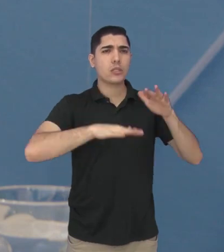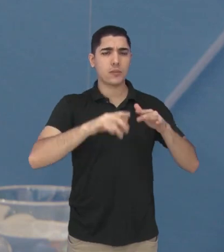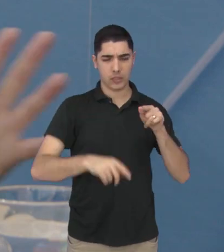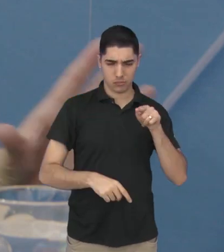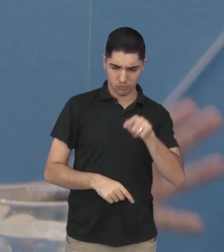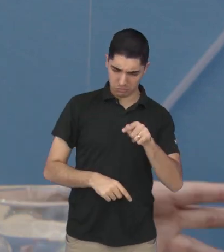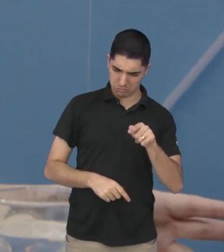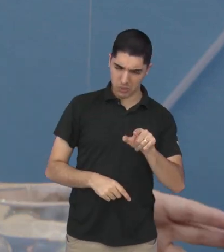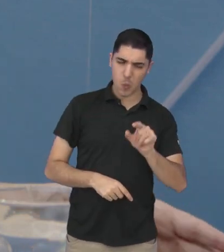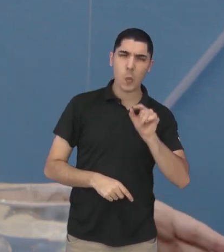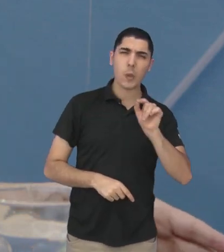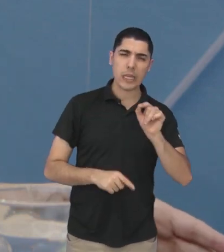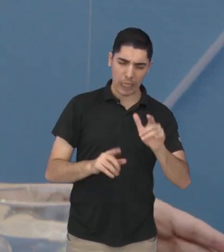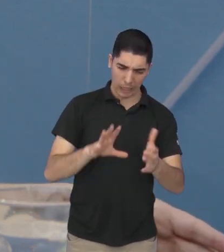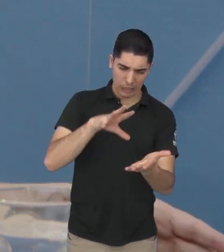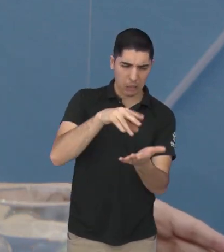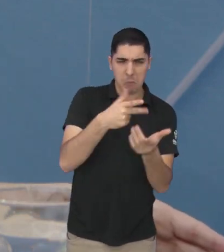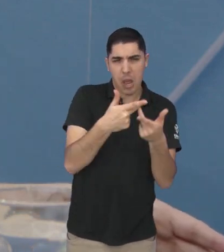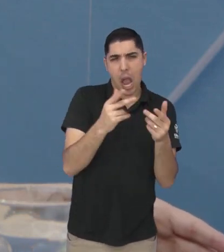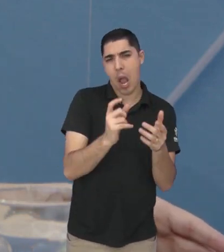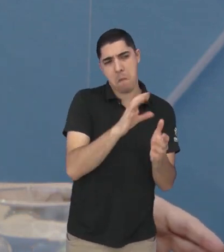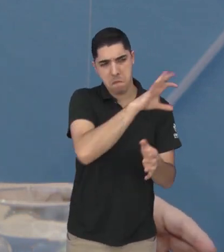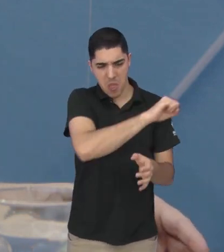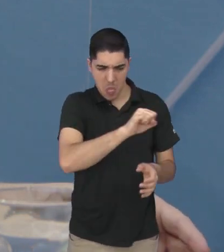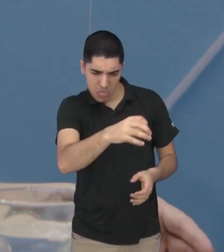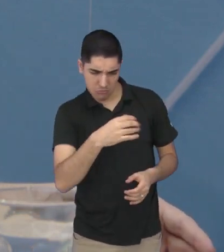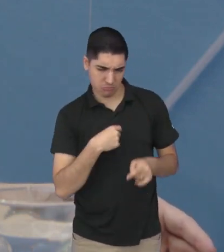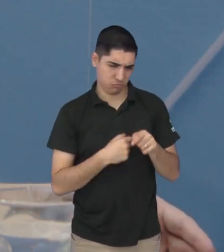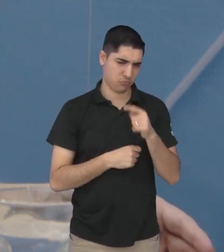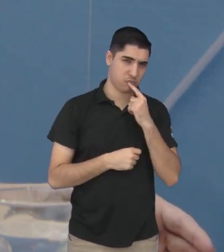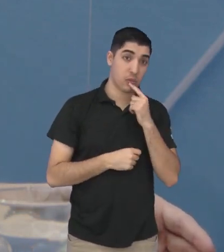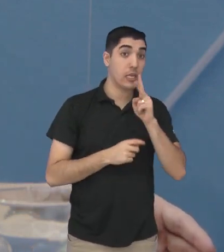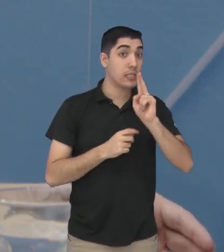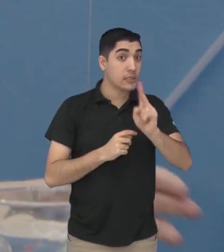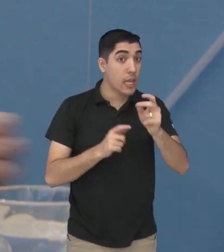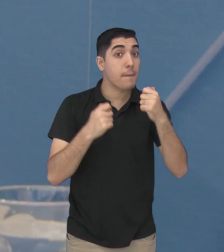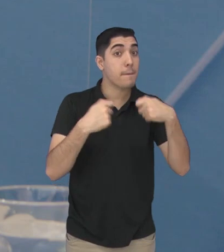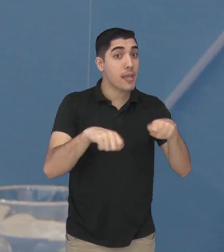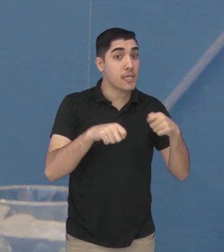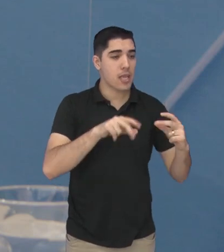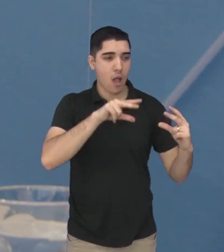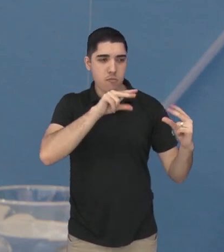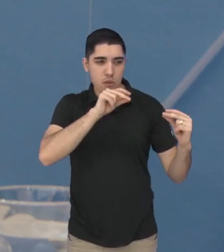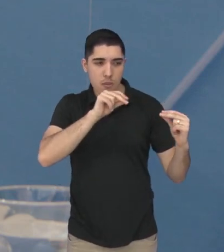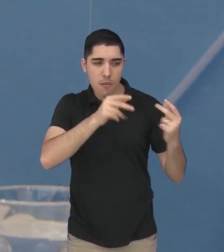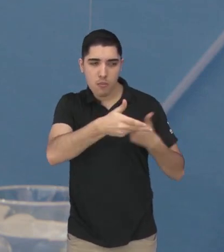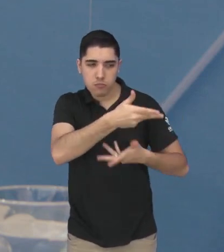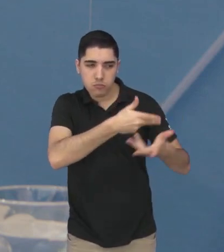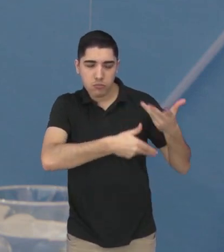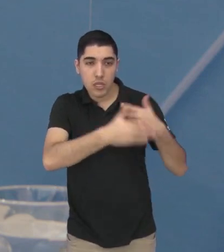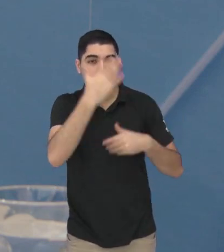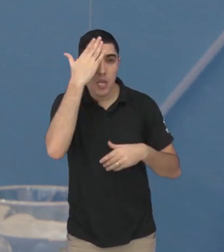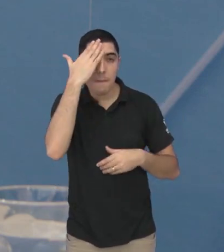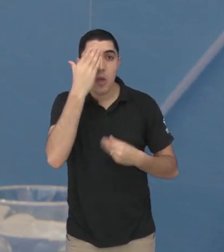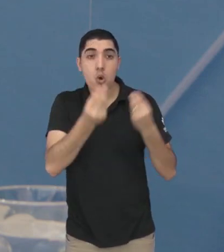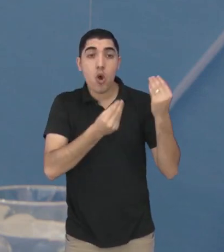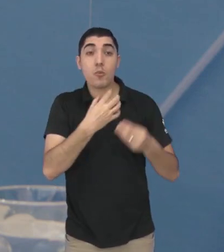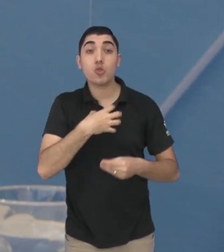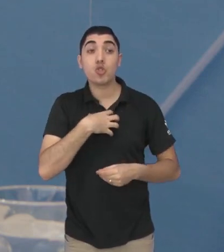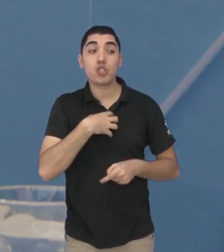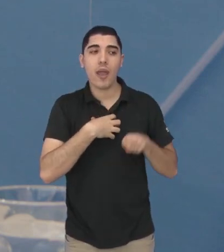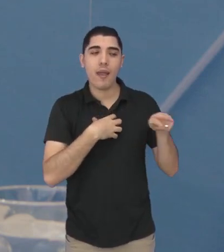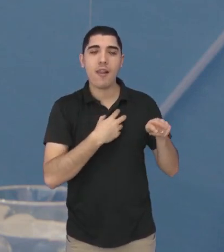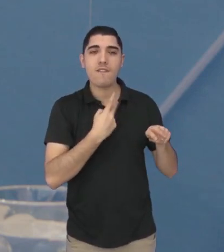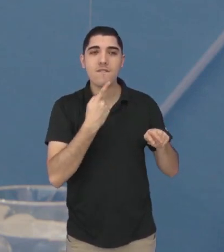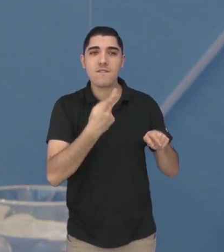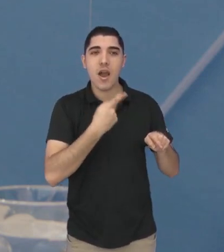você desconhece de onde vem, né? A conversa tem que estar sempre, você tem que estar sempre no meio da conversa, o tom da conversa da